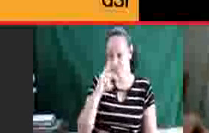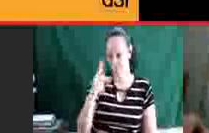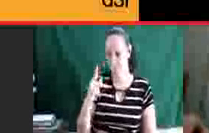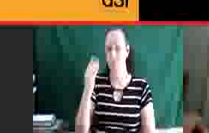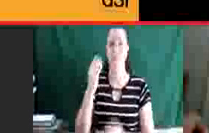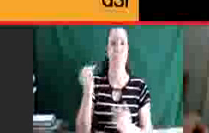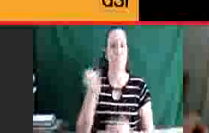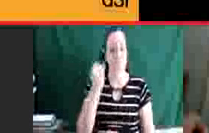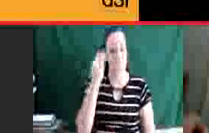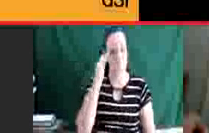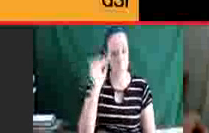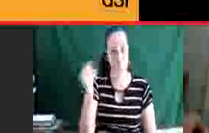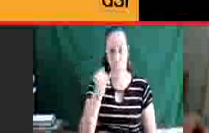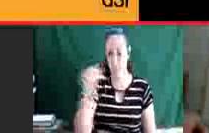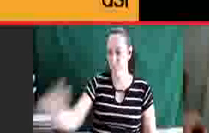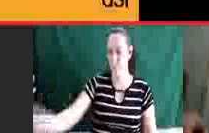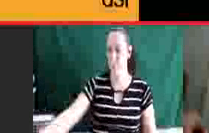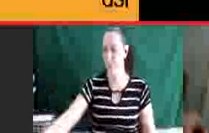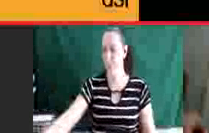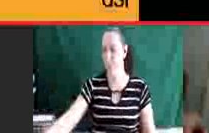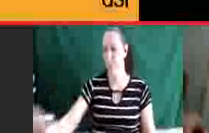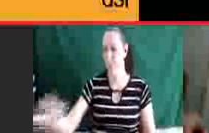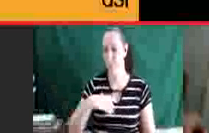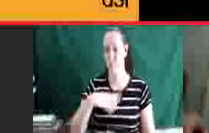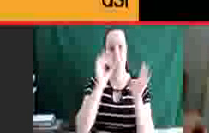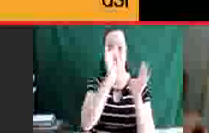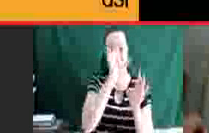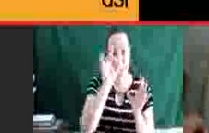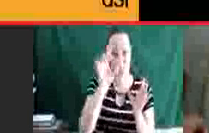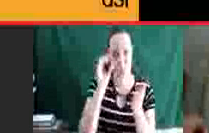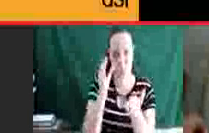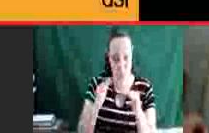raiz responderá algo como: não faço a menor ideia de quem seja